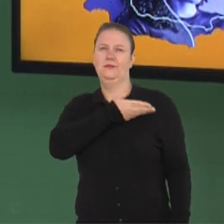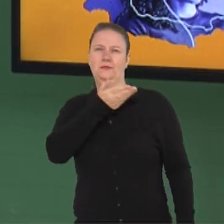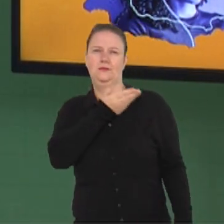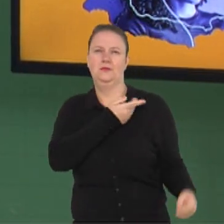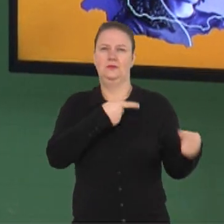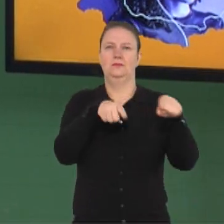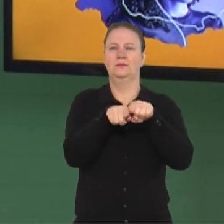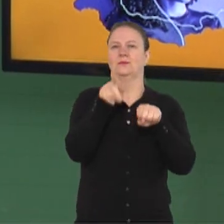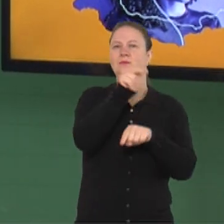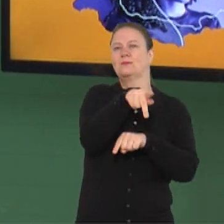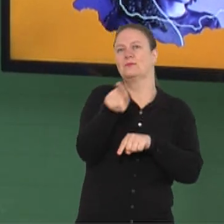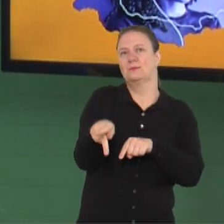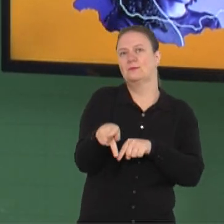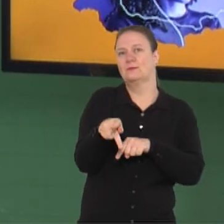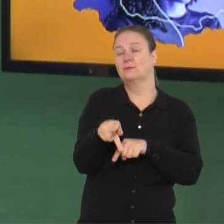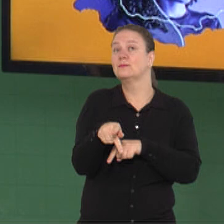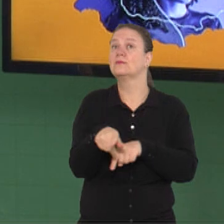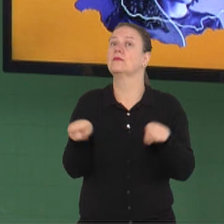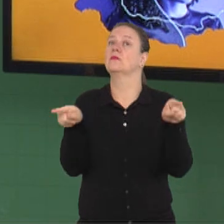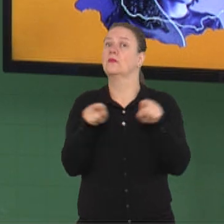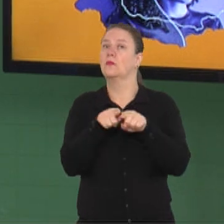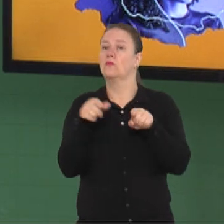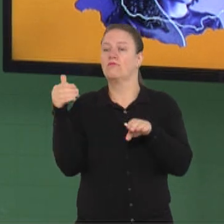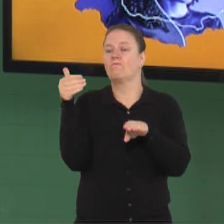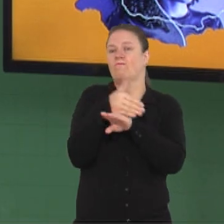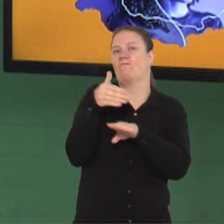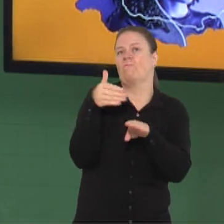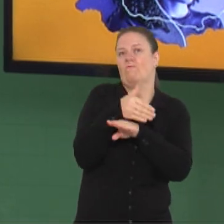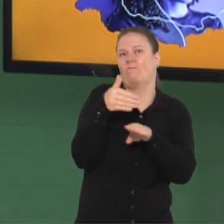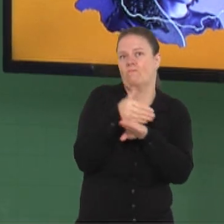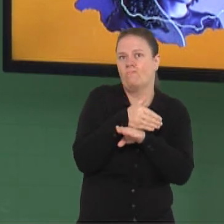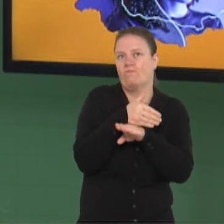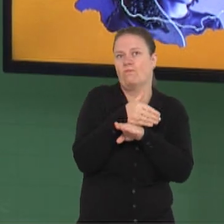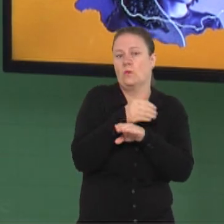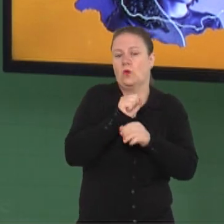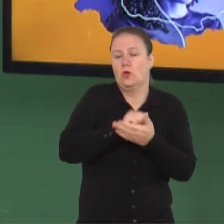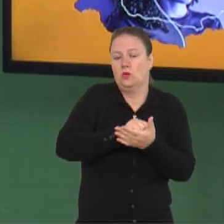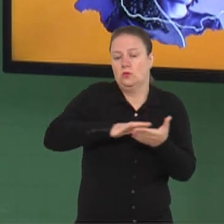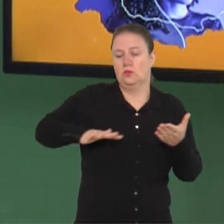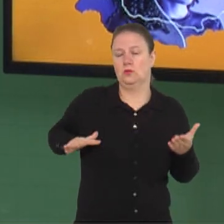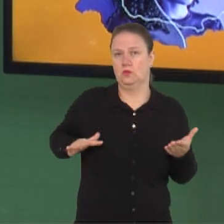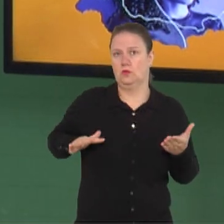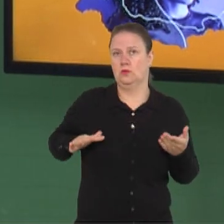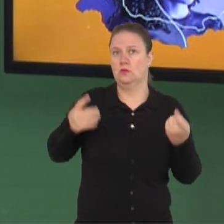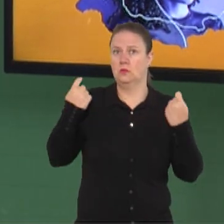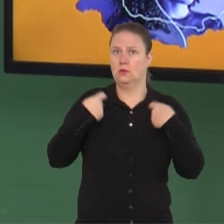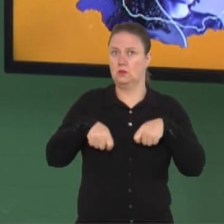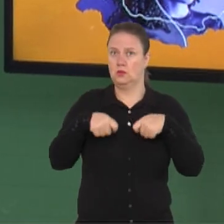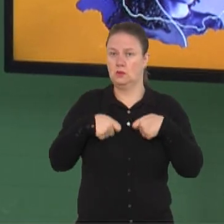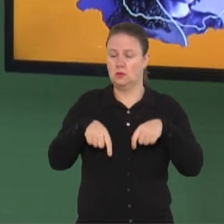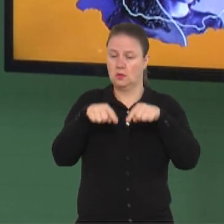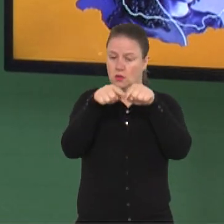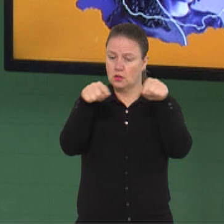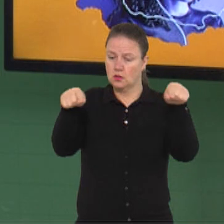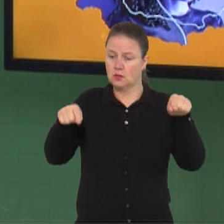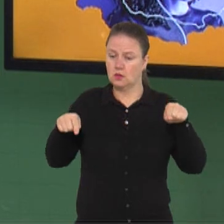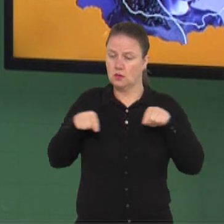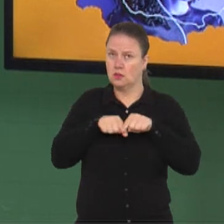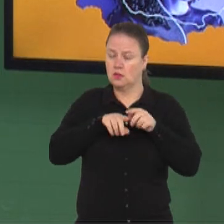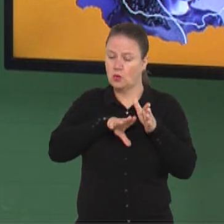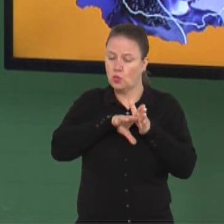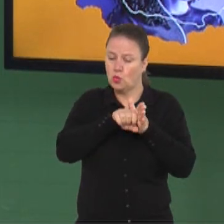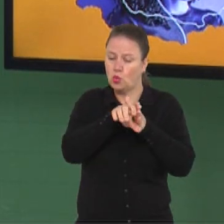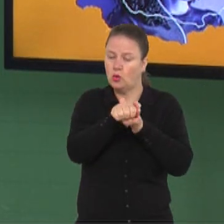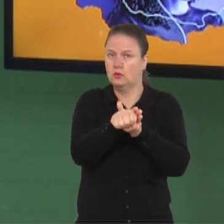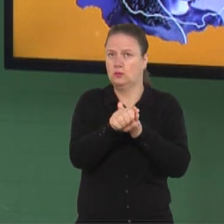professor. E não deixe de acessar as atividades no Classroom, na sala Google, a sala virtual do Google.